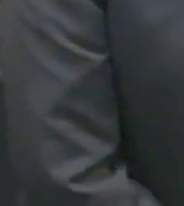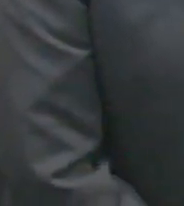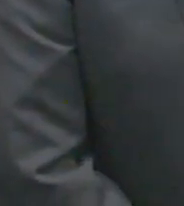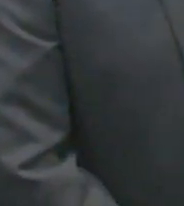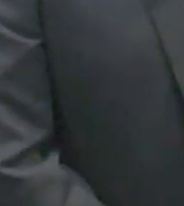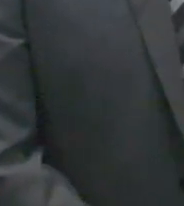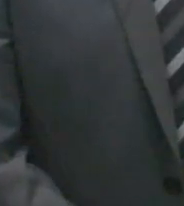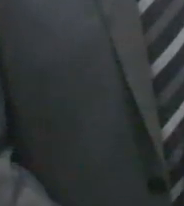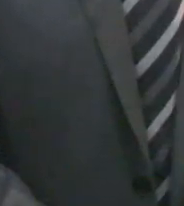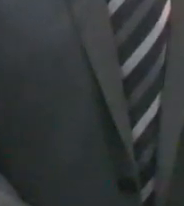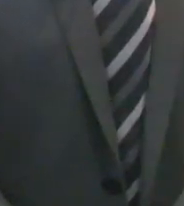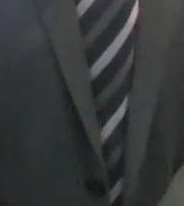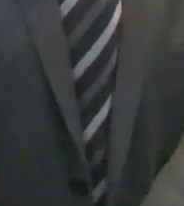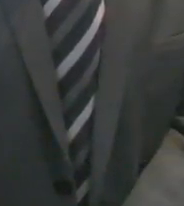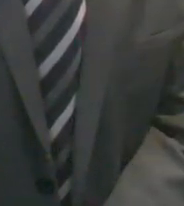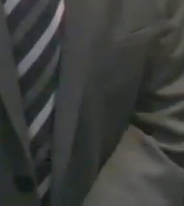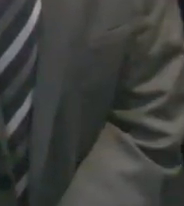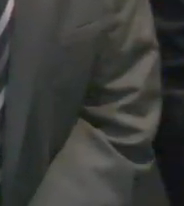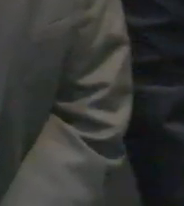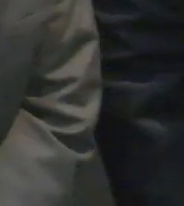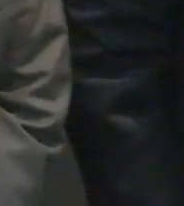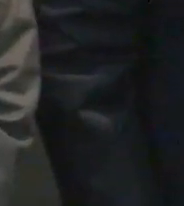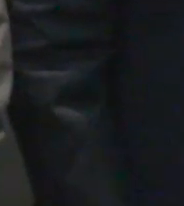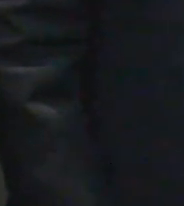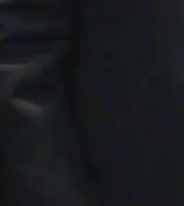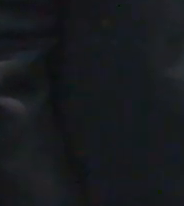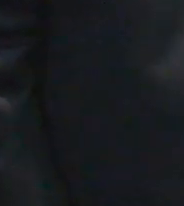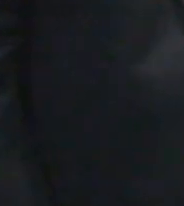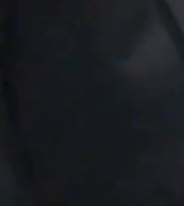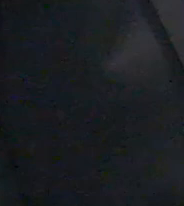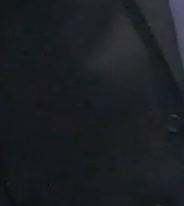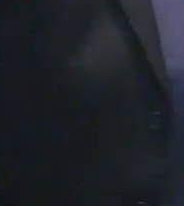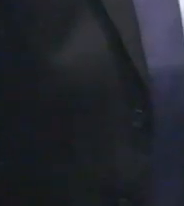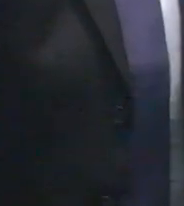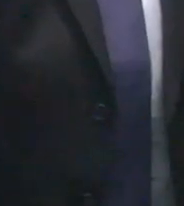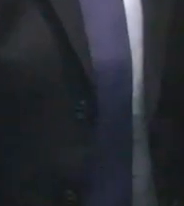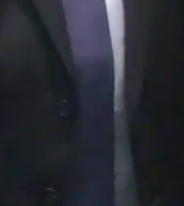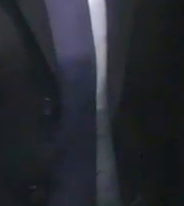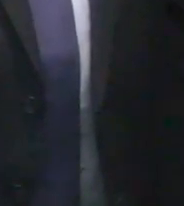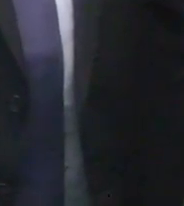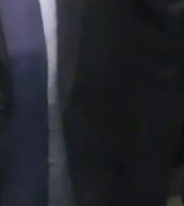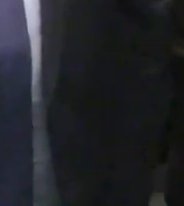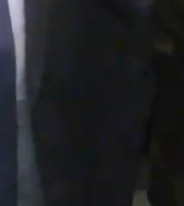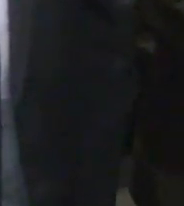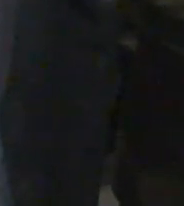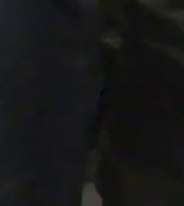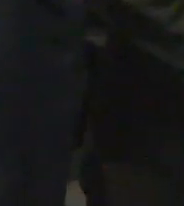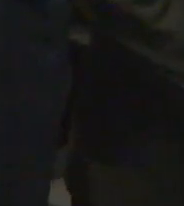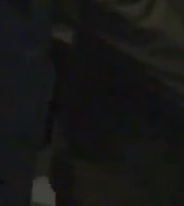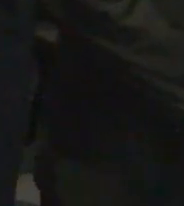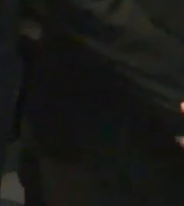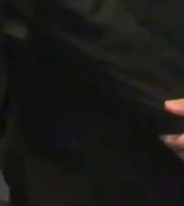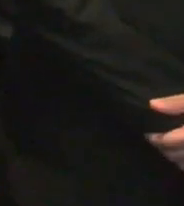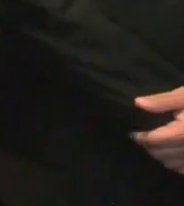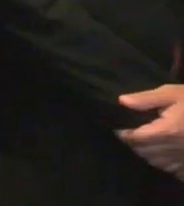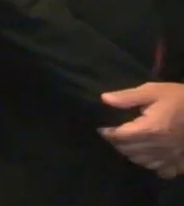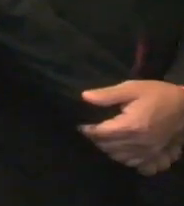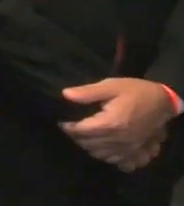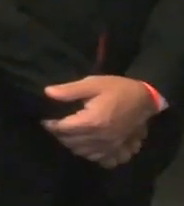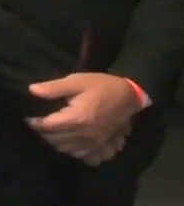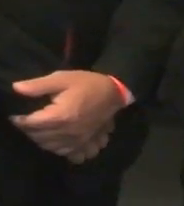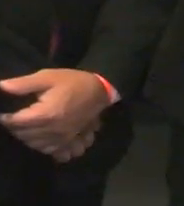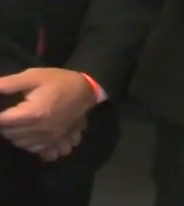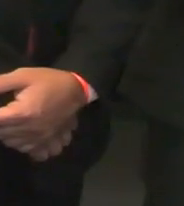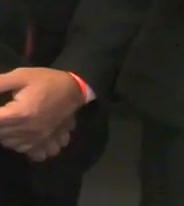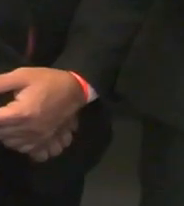deitado eternamente vero esplêndido ao som do mar e a luz do céu profundo fugou